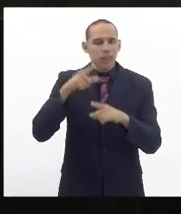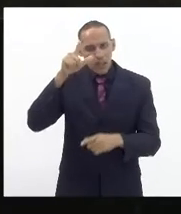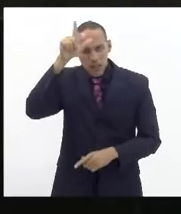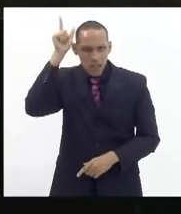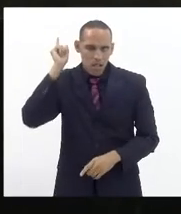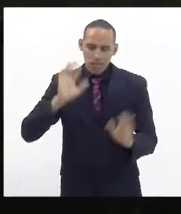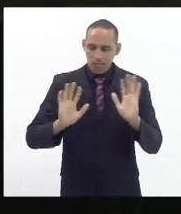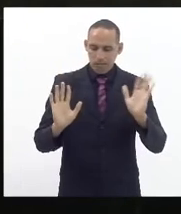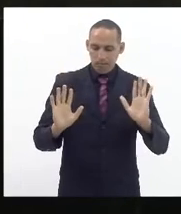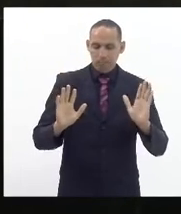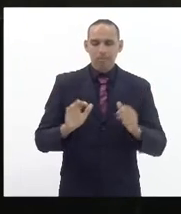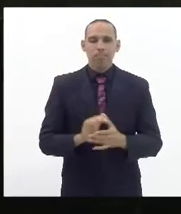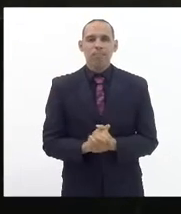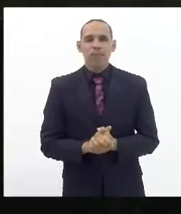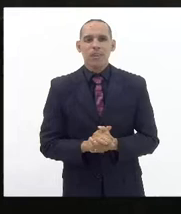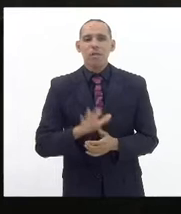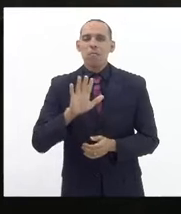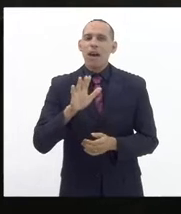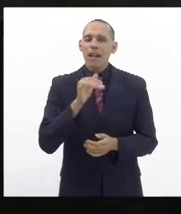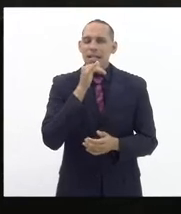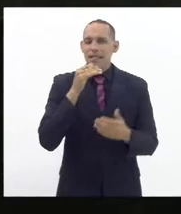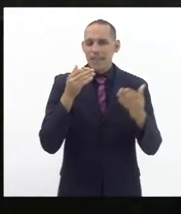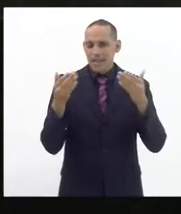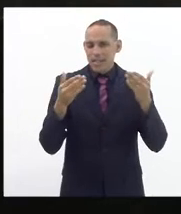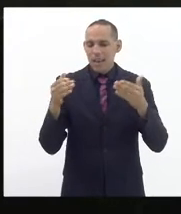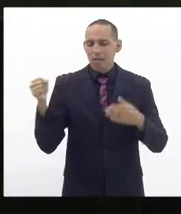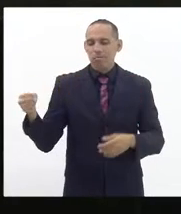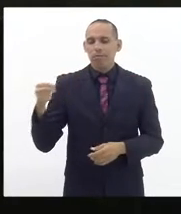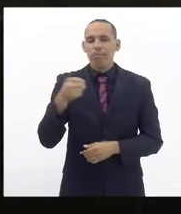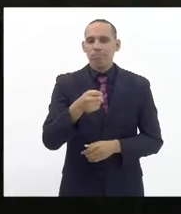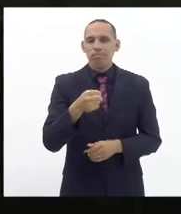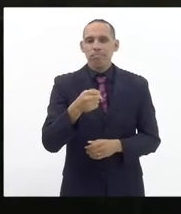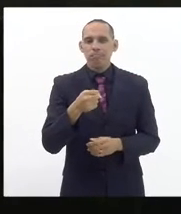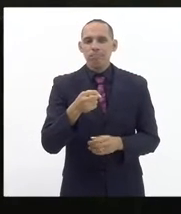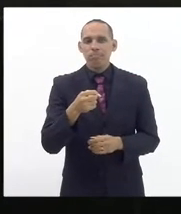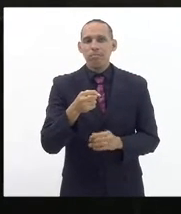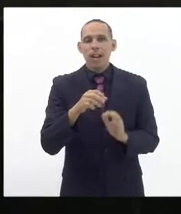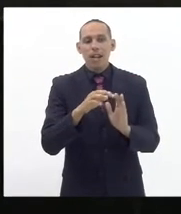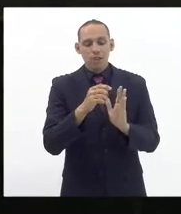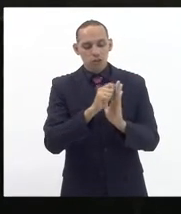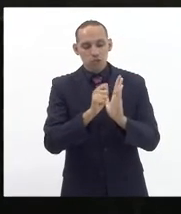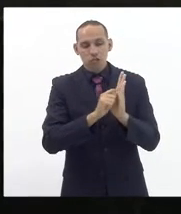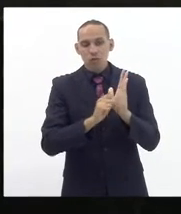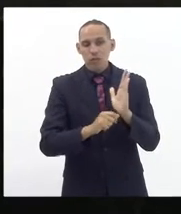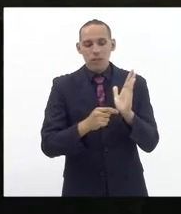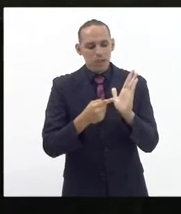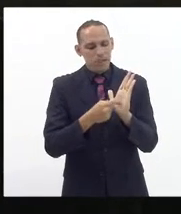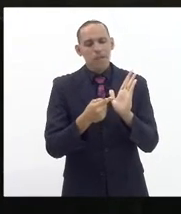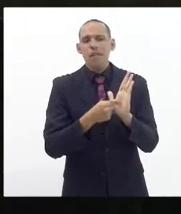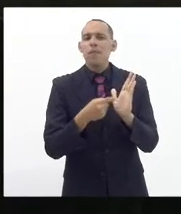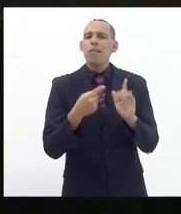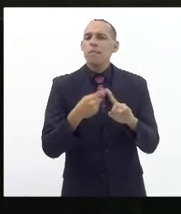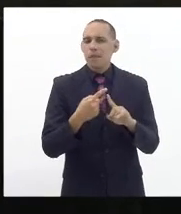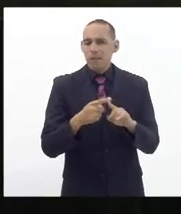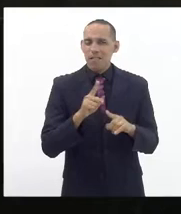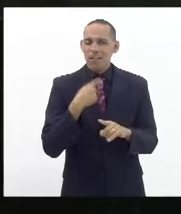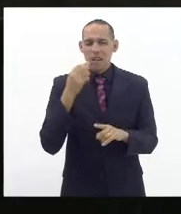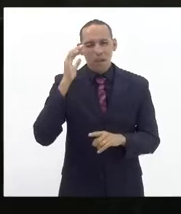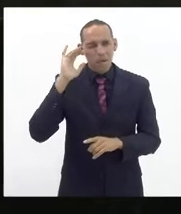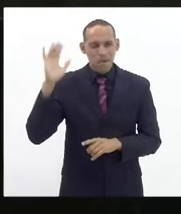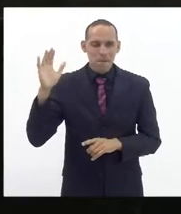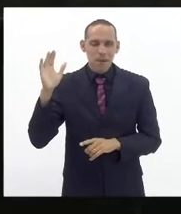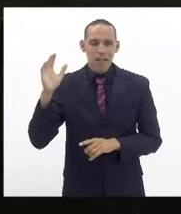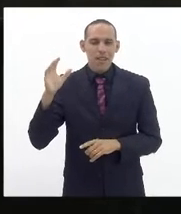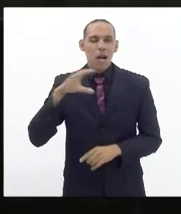Paulo, mas exemplificar por que trouxemos essa redação. É óbvio que, quando pensamos na norma culta